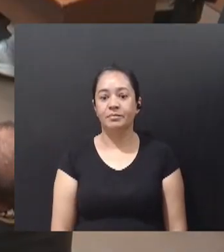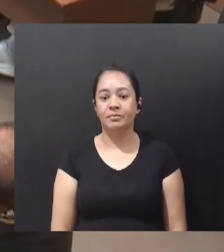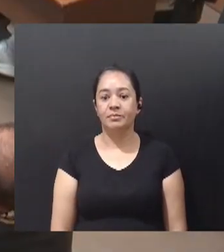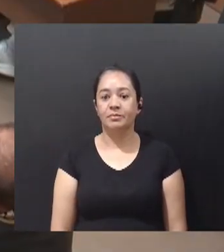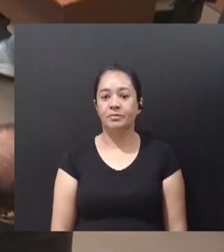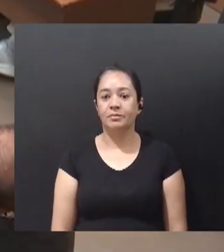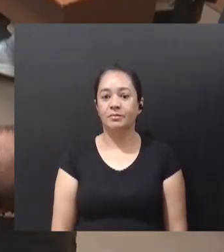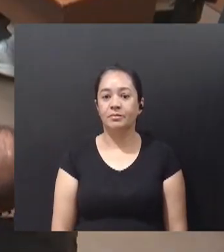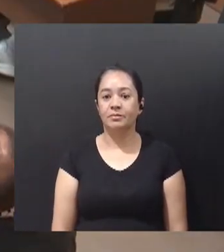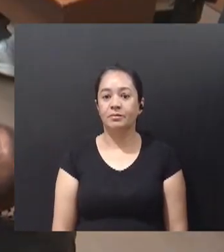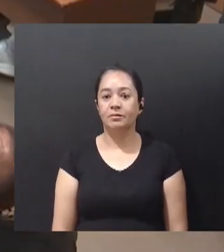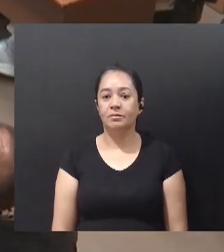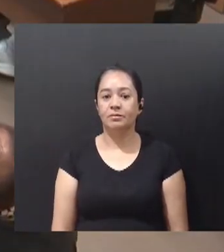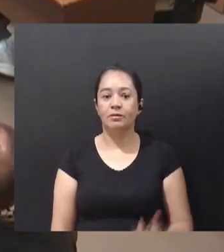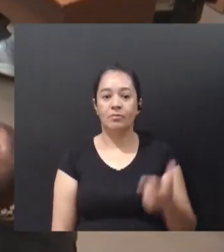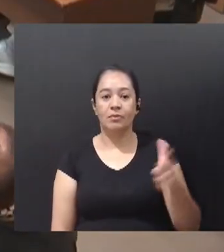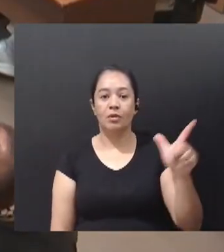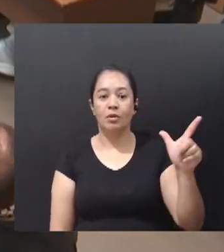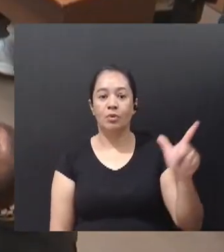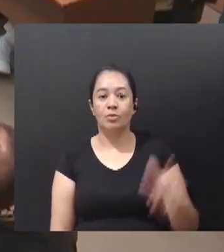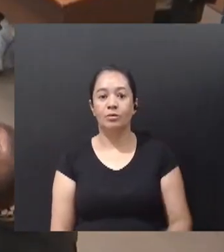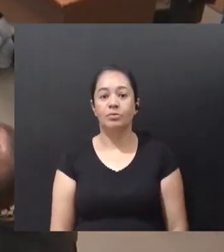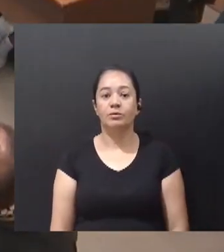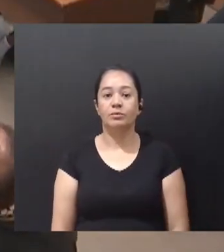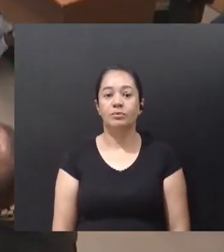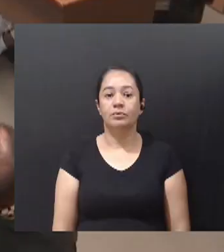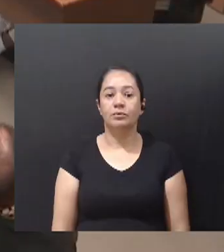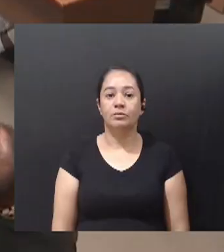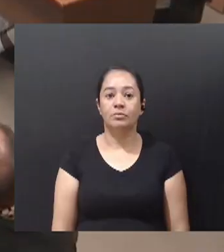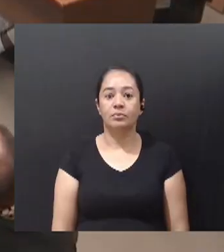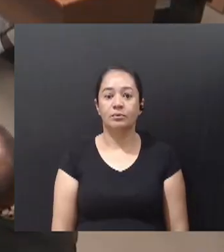Posso voltar aqui para a mesa? Posso?